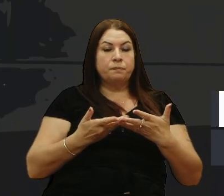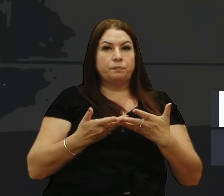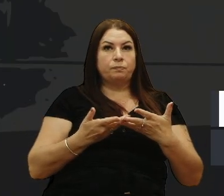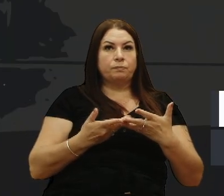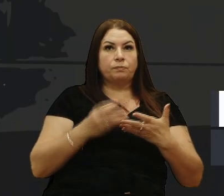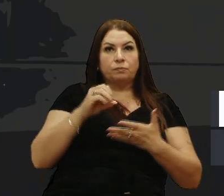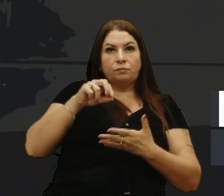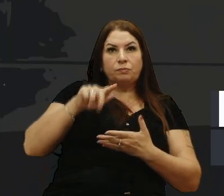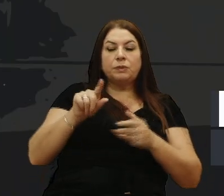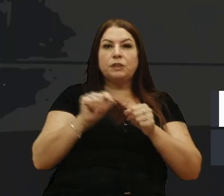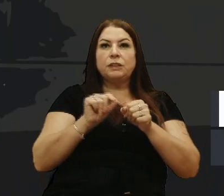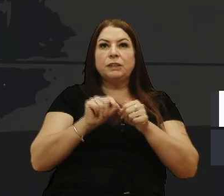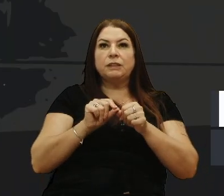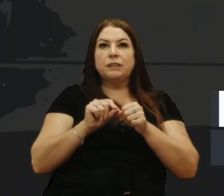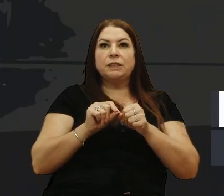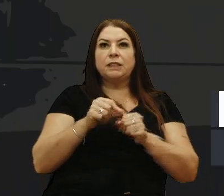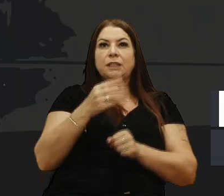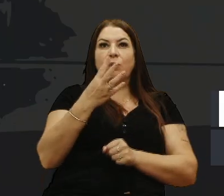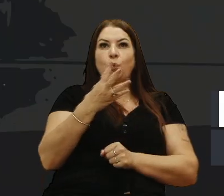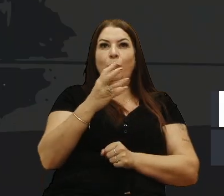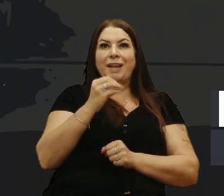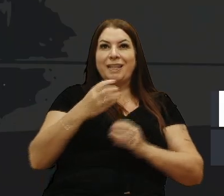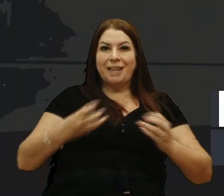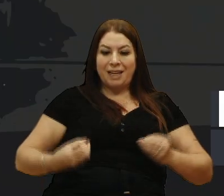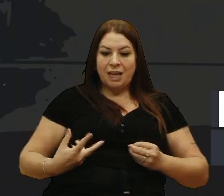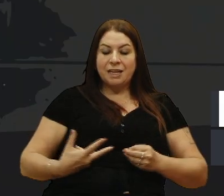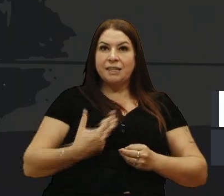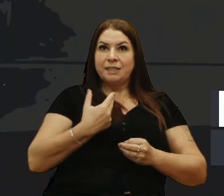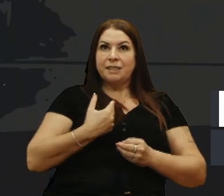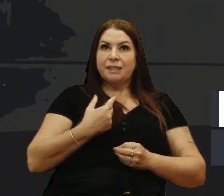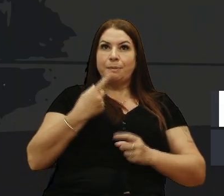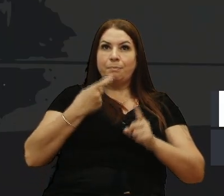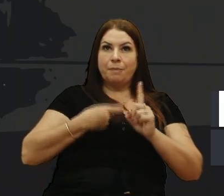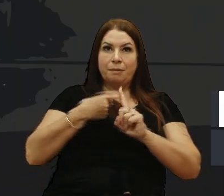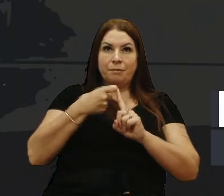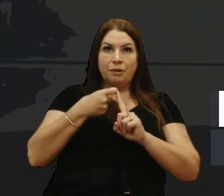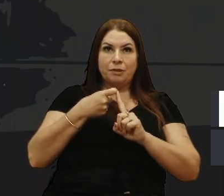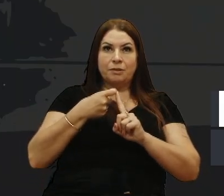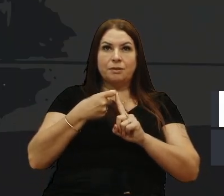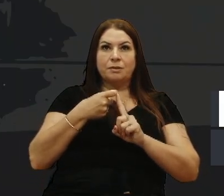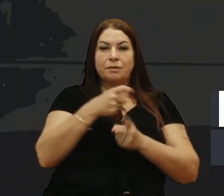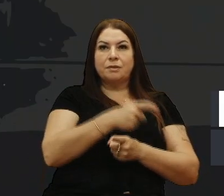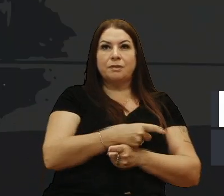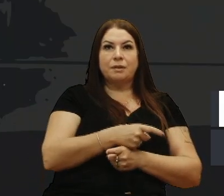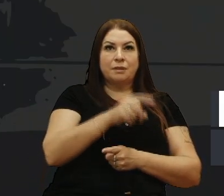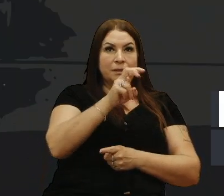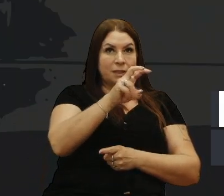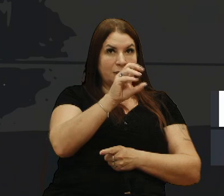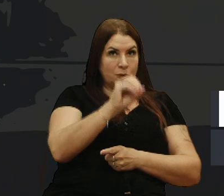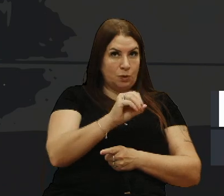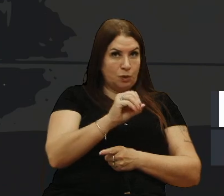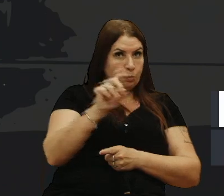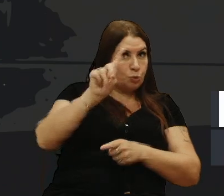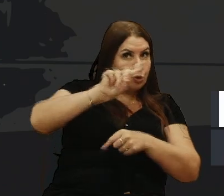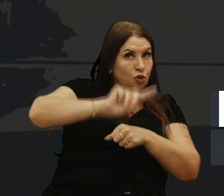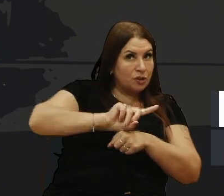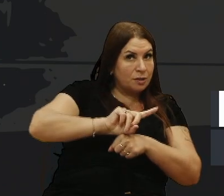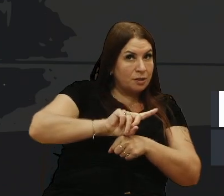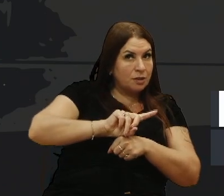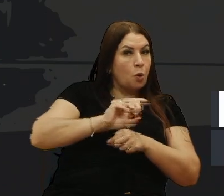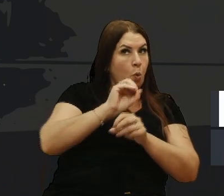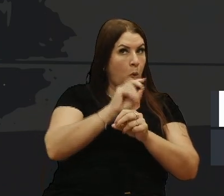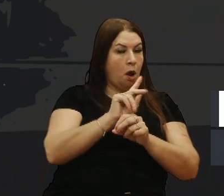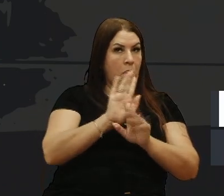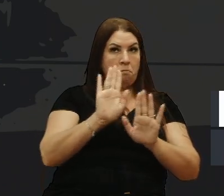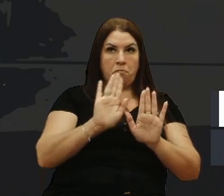as ONGs teriam que fazer 40 castrações mês, né? Ali eram 50 castrações dia, ok,